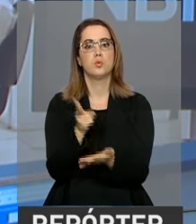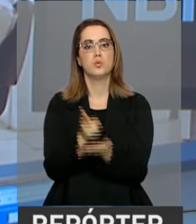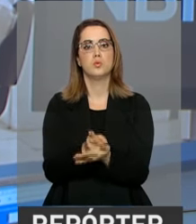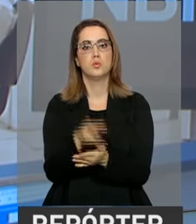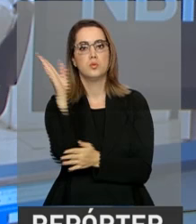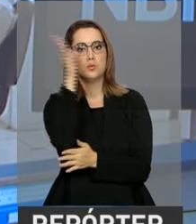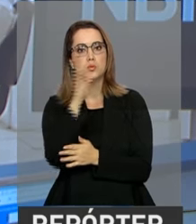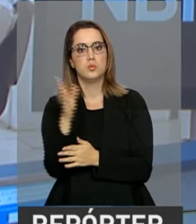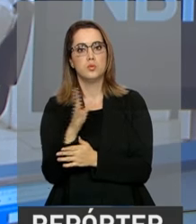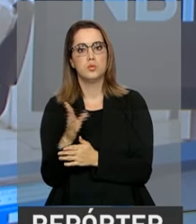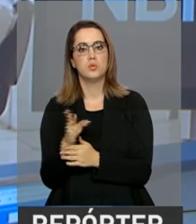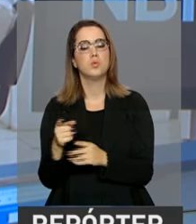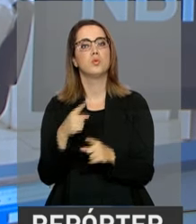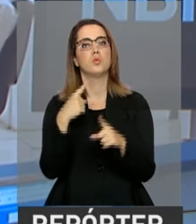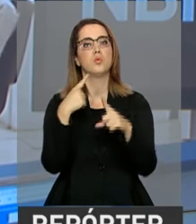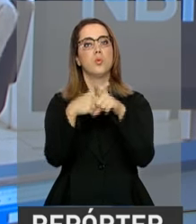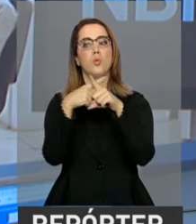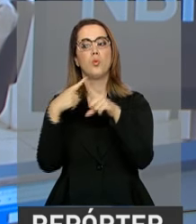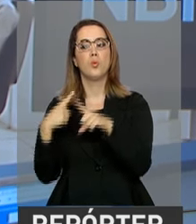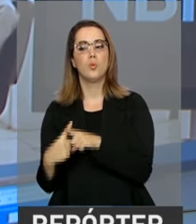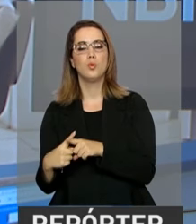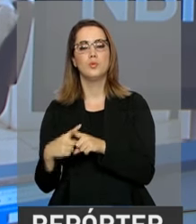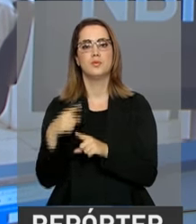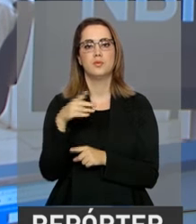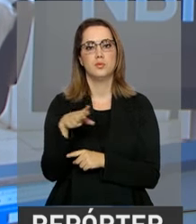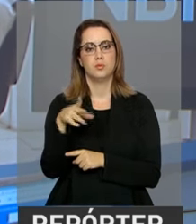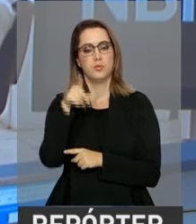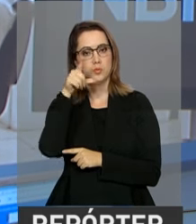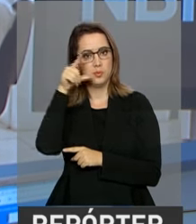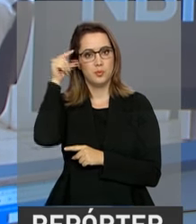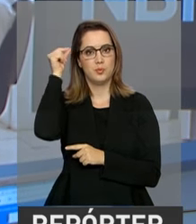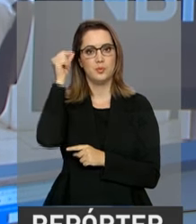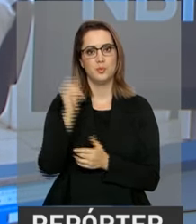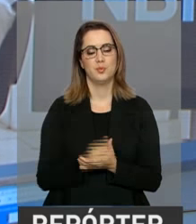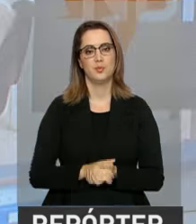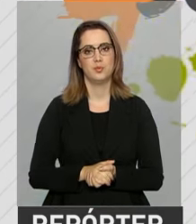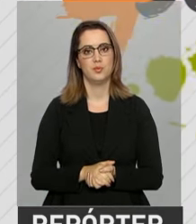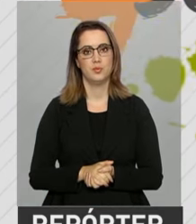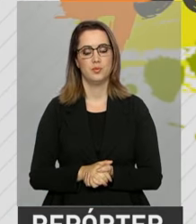local o Brasil entra em campo contra a